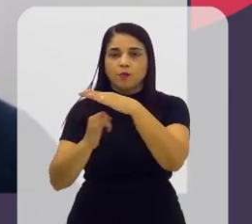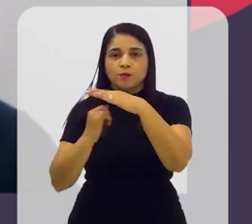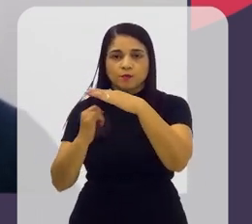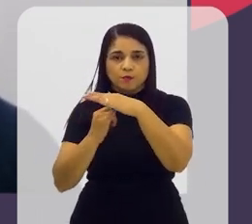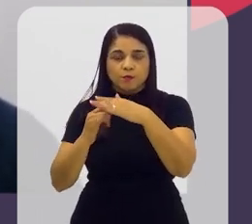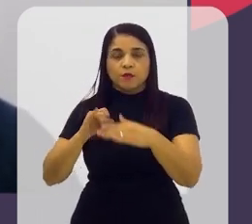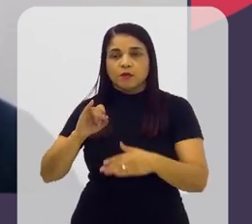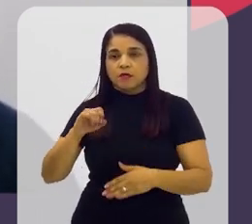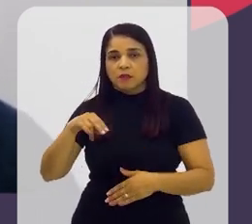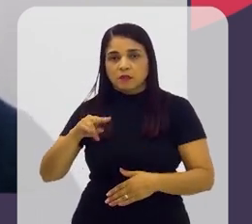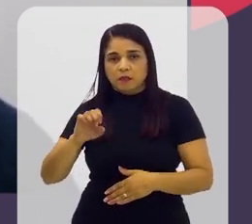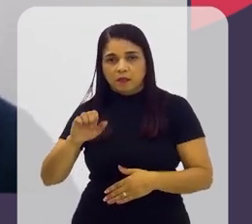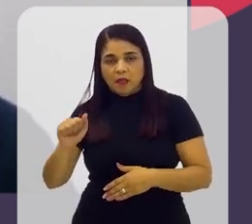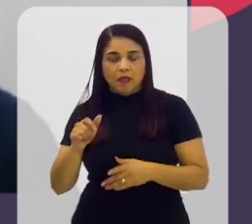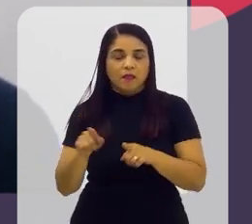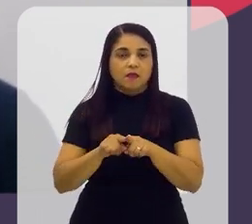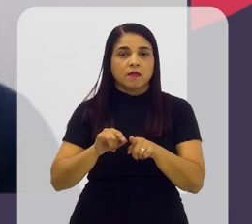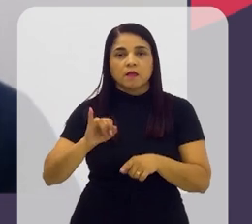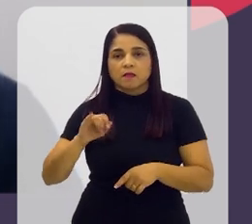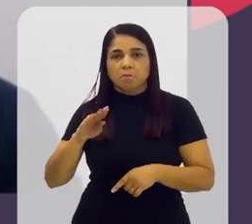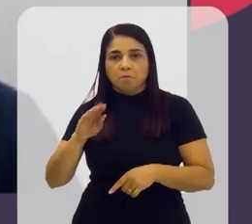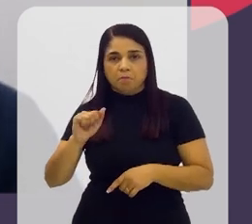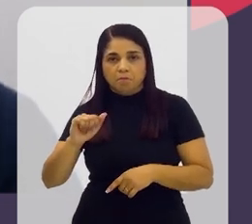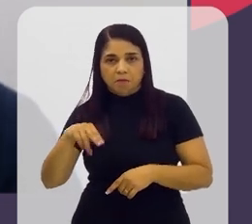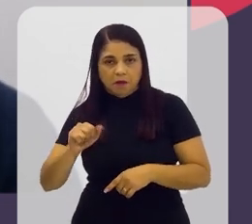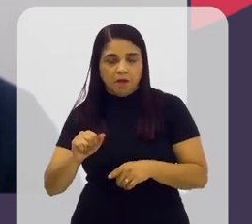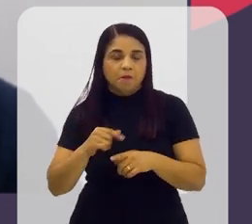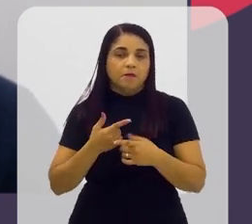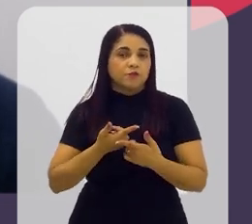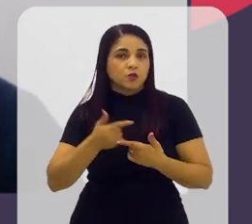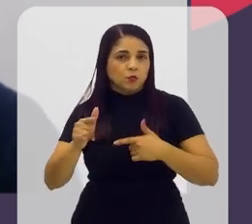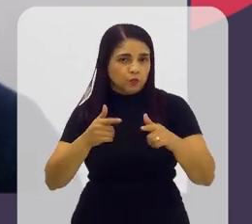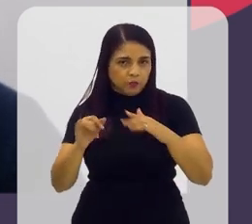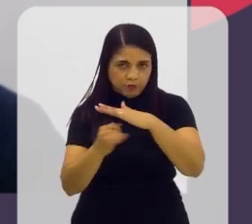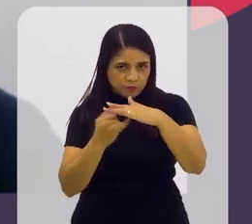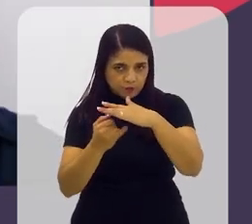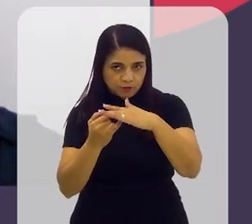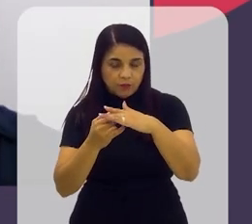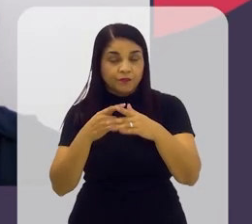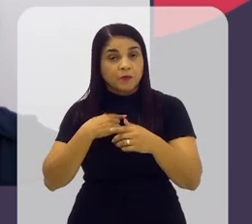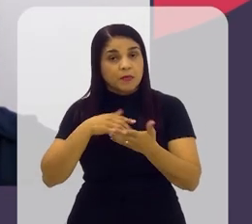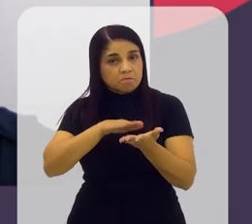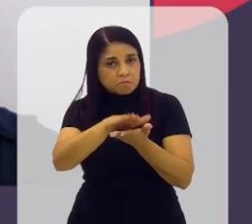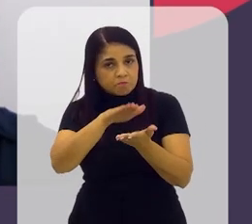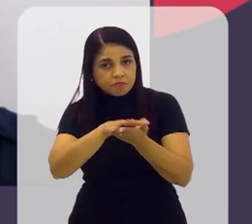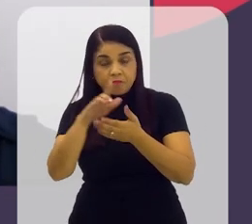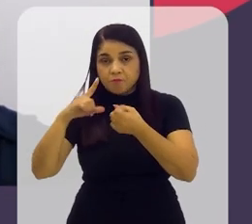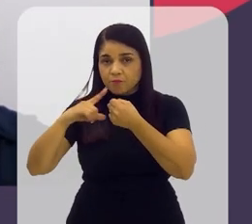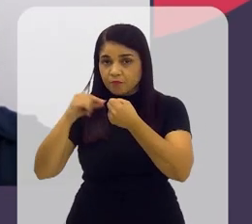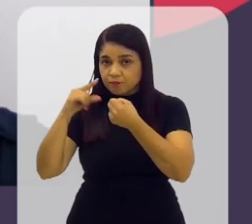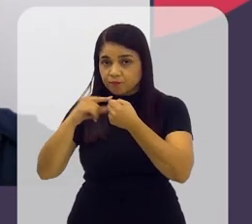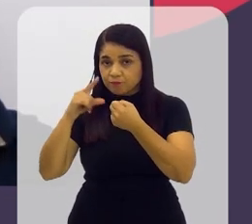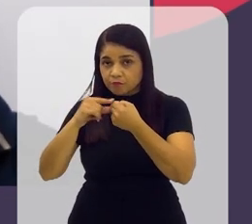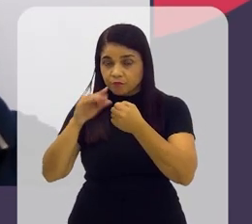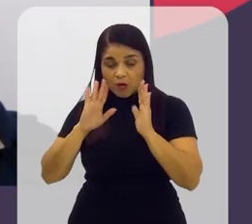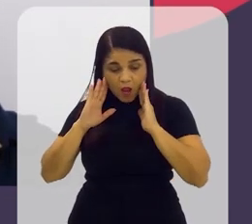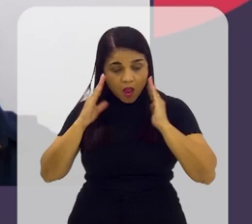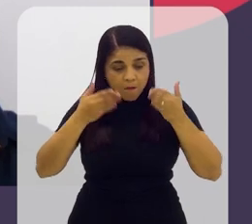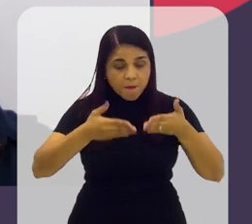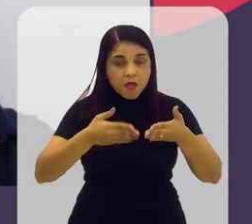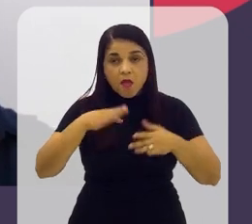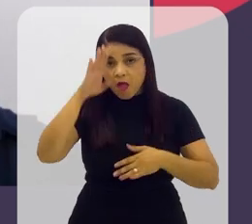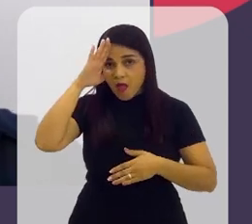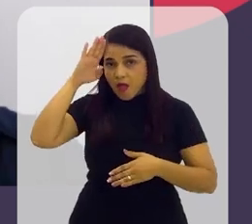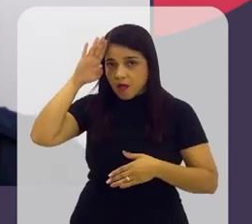esfera federal, né, IBAMA, ICMBio. Então, a gente lançou, além do artigo, que é muito voltado mais para o meio